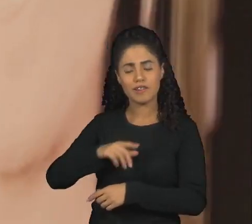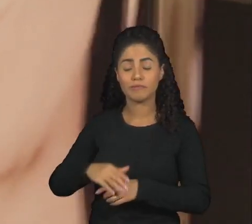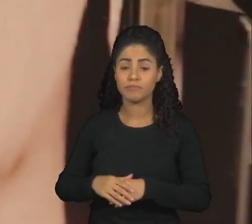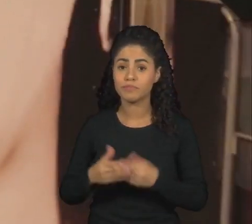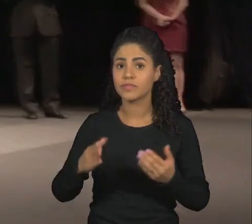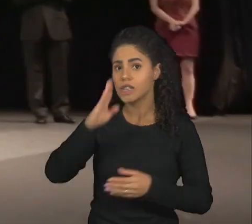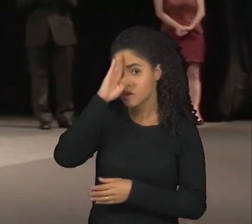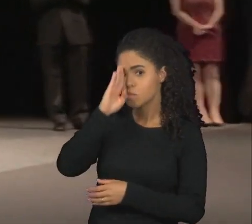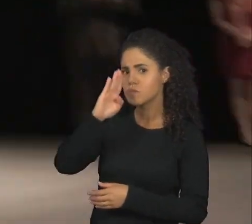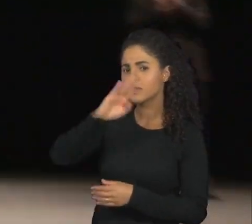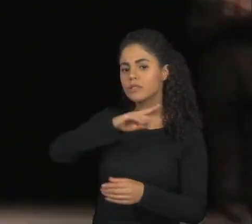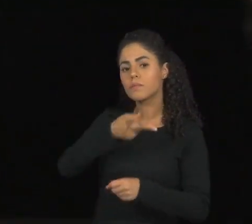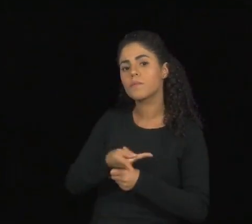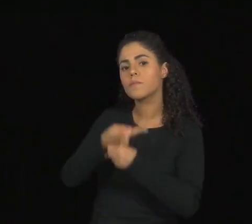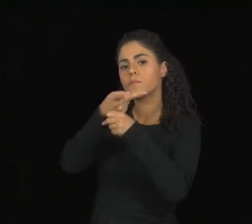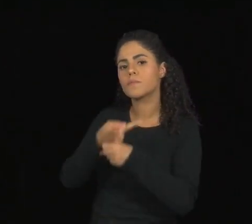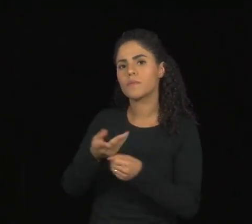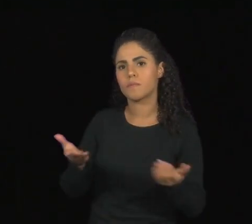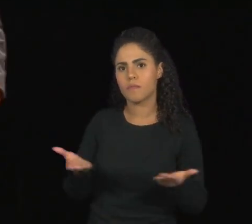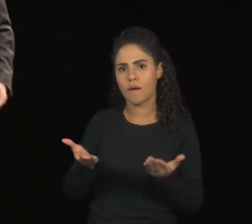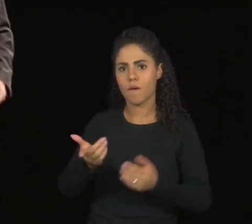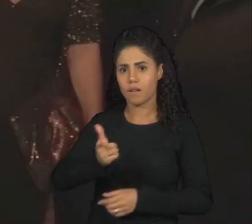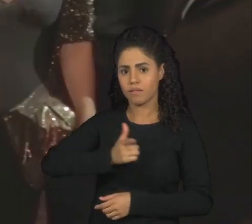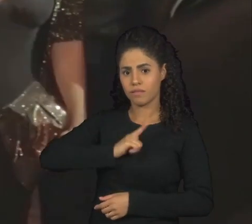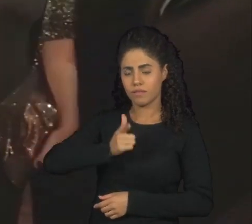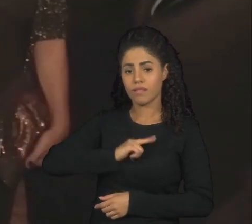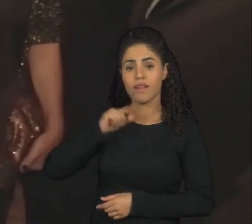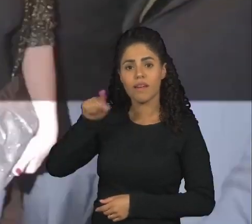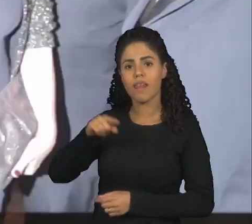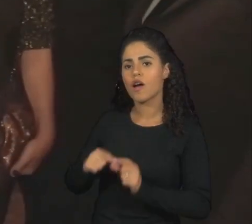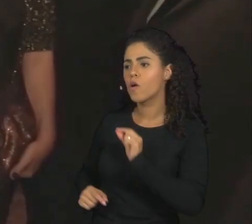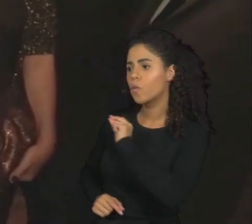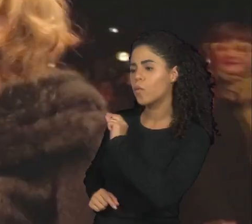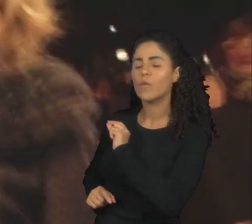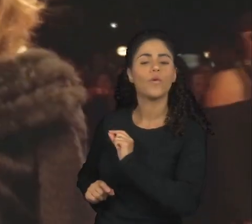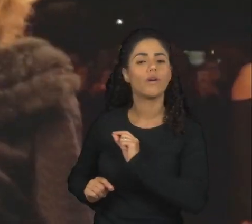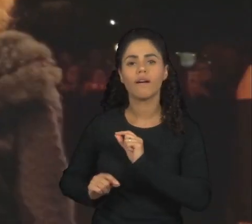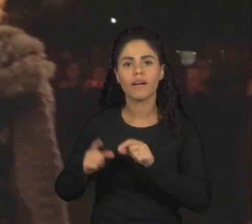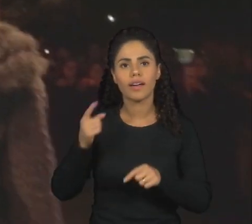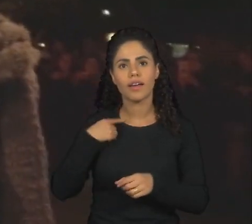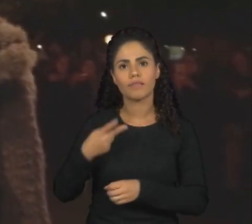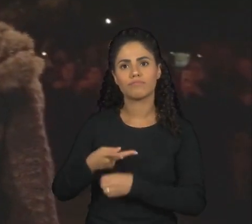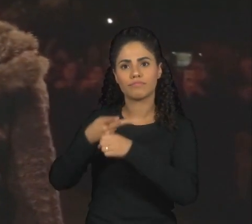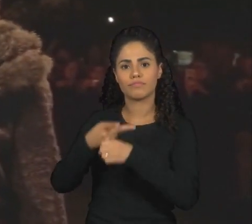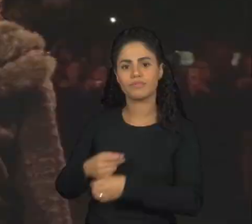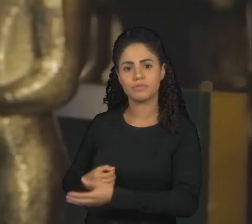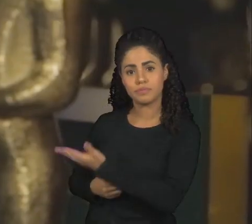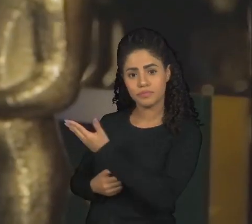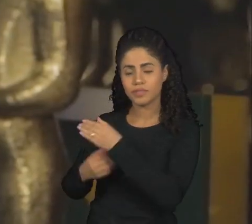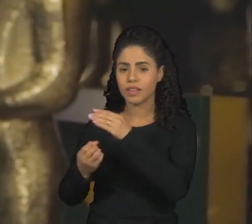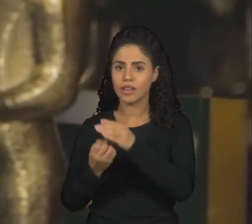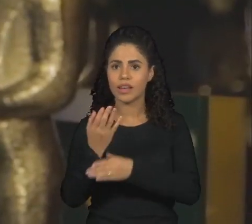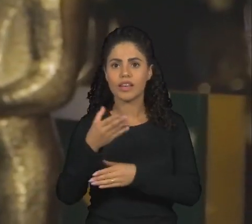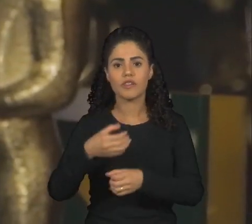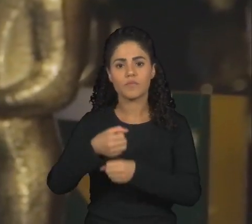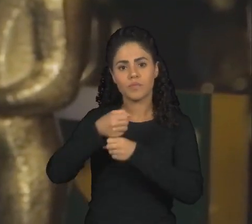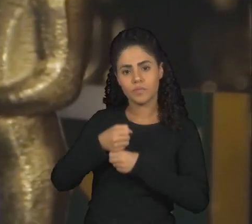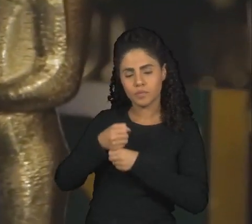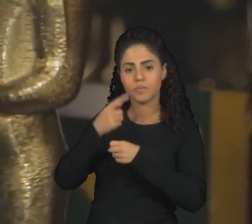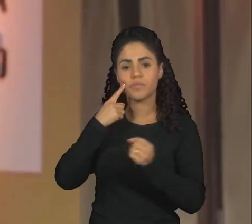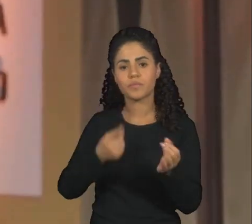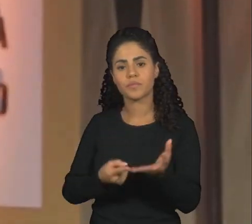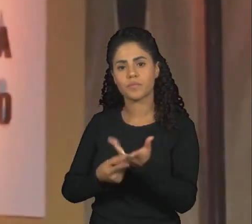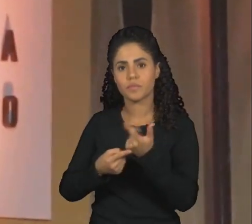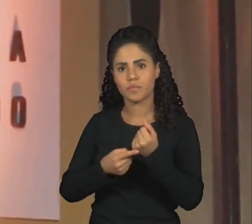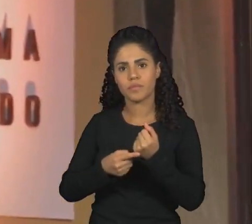O principal prêmio atribuído pelo Festival de Gramado é o cobiçado Kikito, criação da artesã